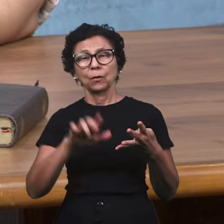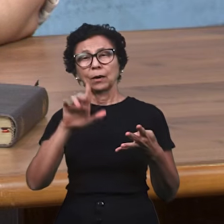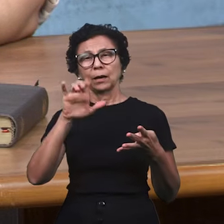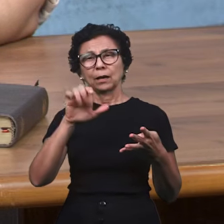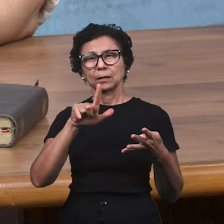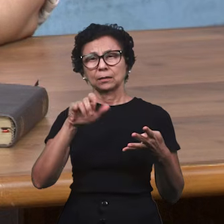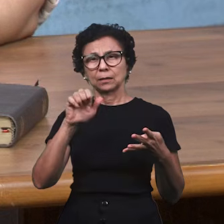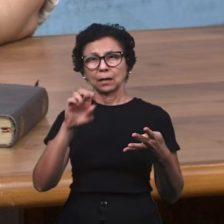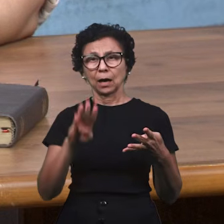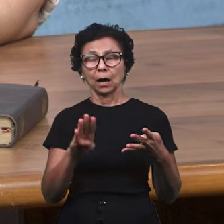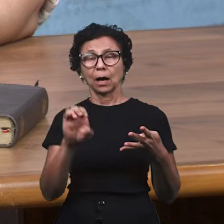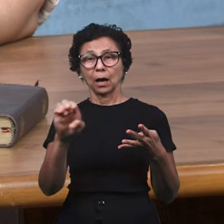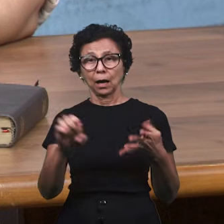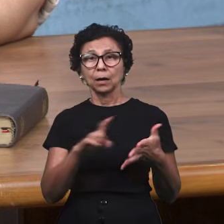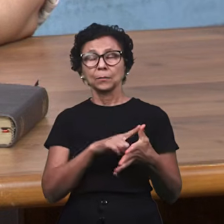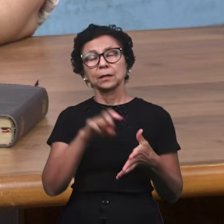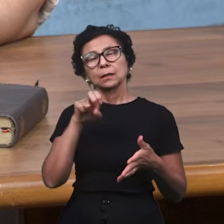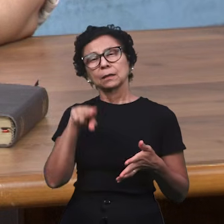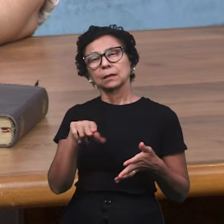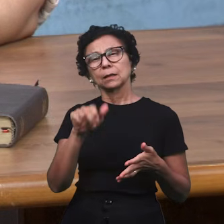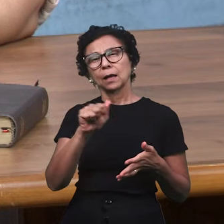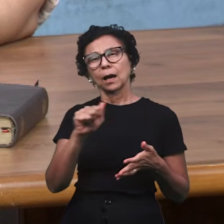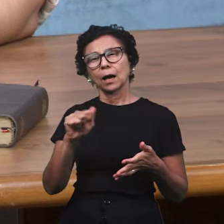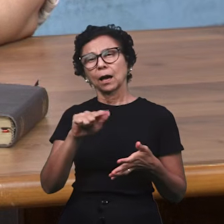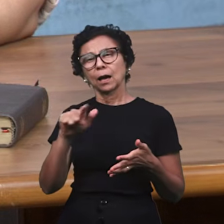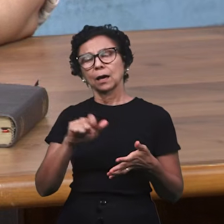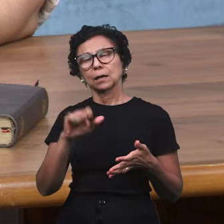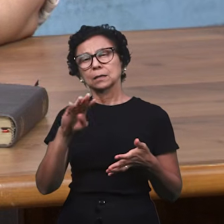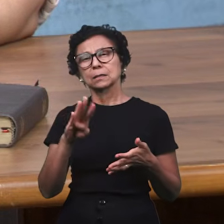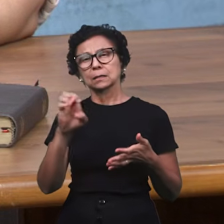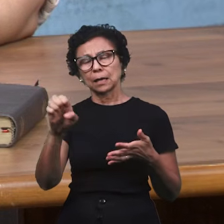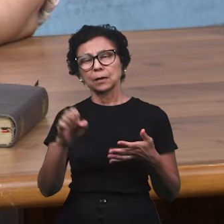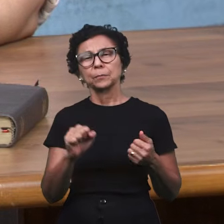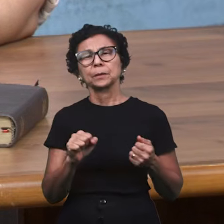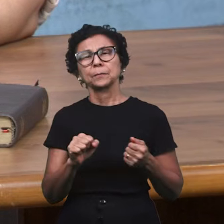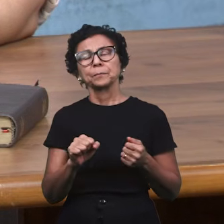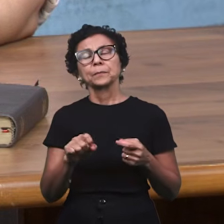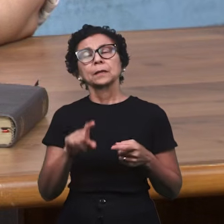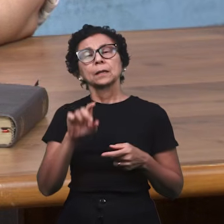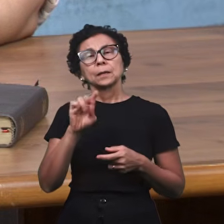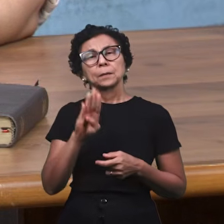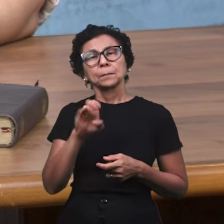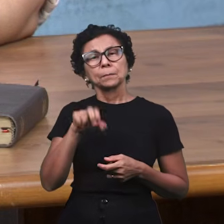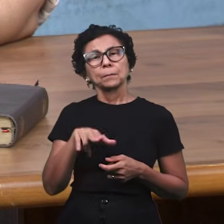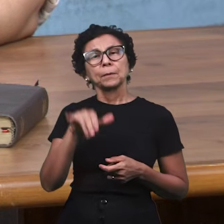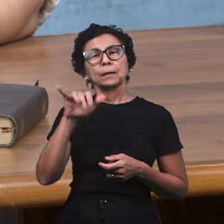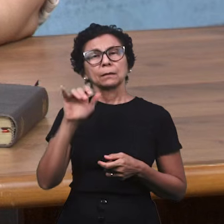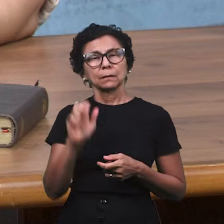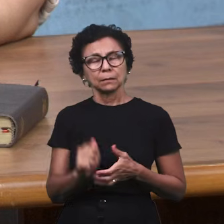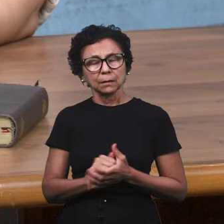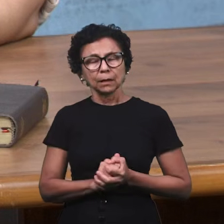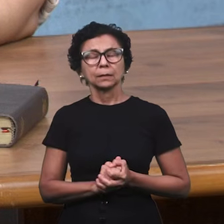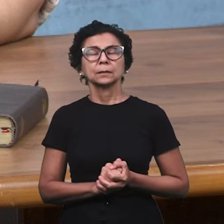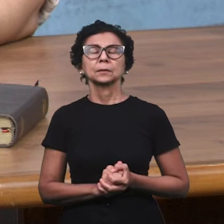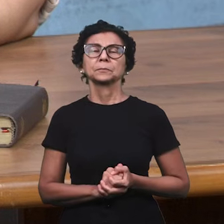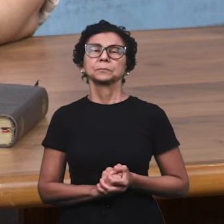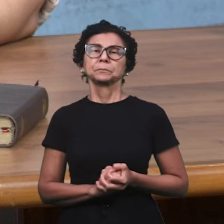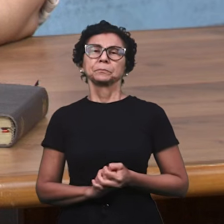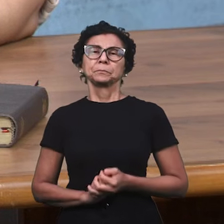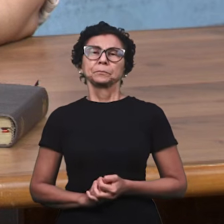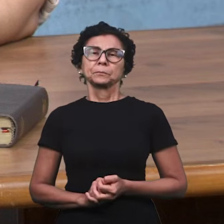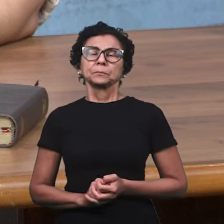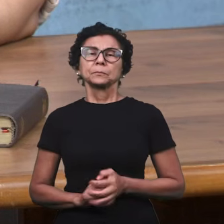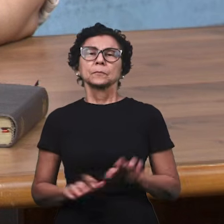Eliabe, e Maazéias, e Benaia, com alaúdes sobre Alamote.